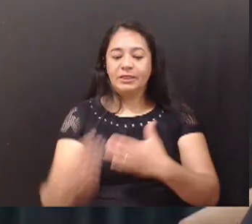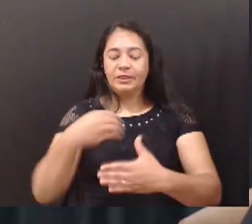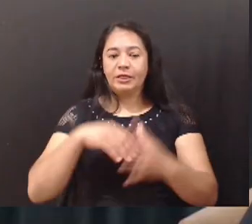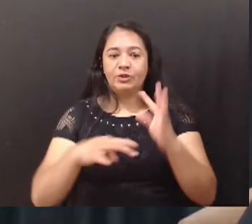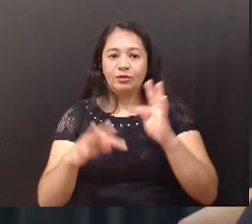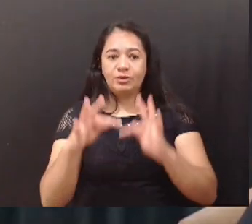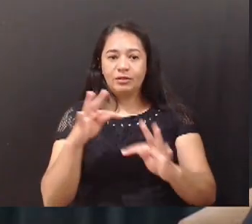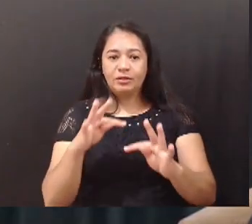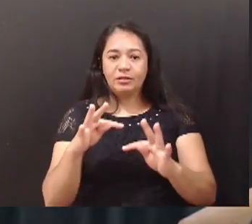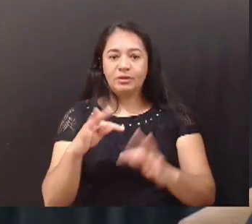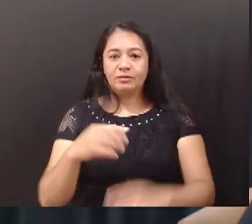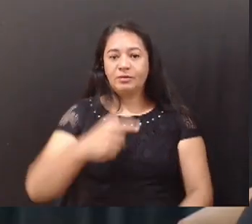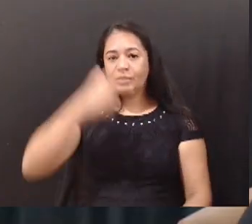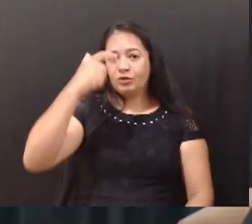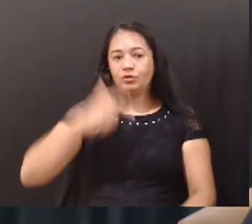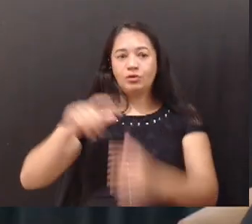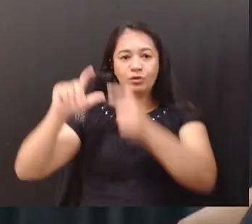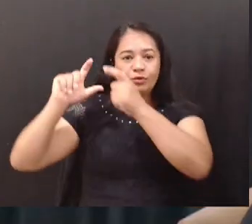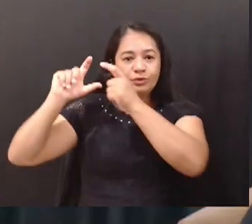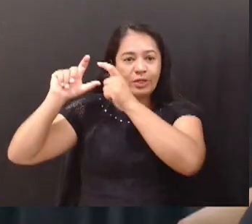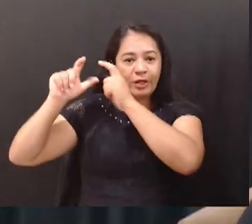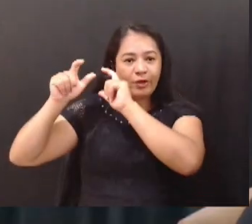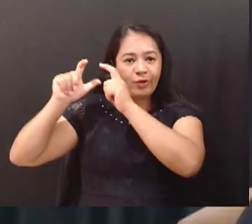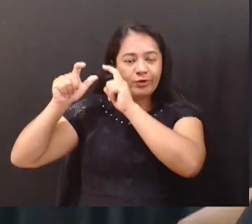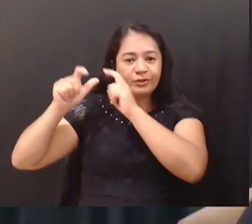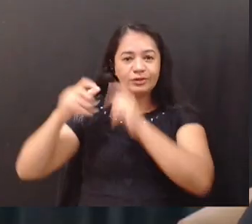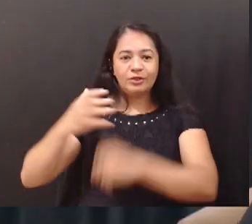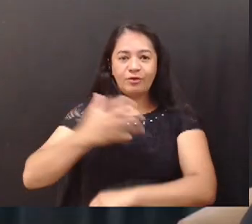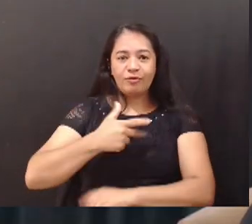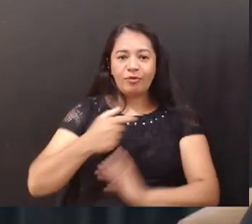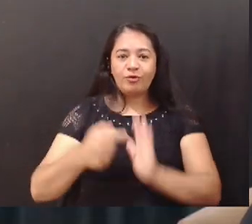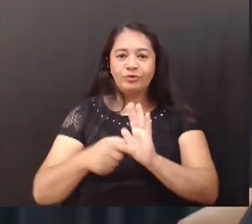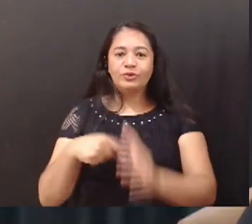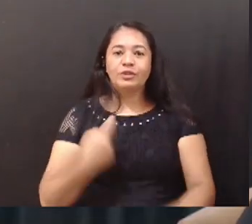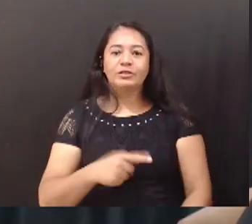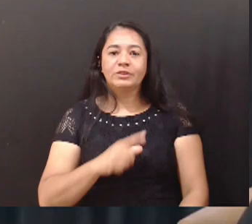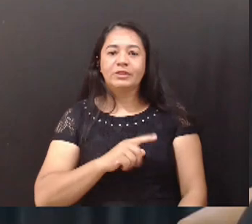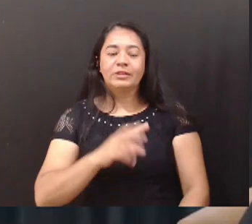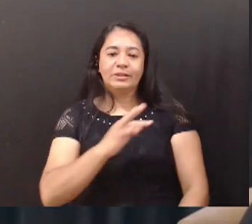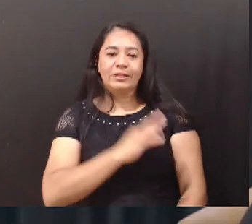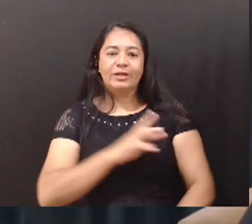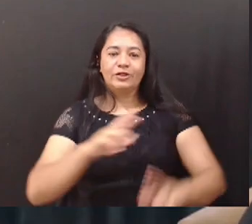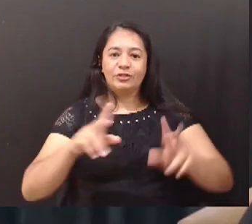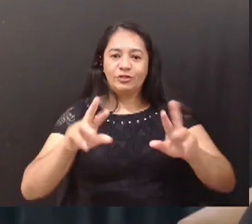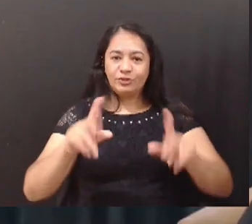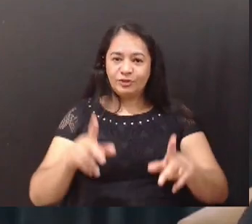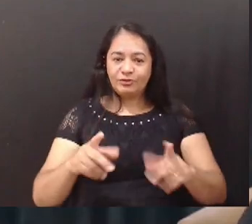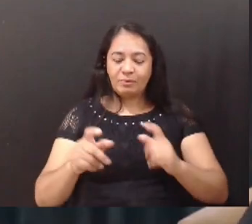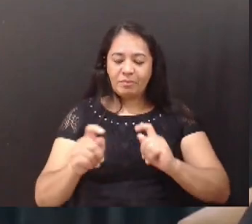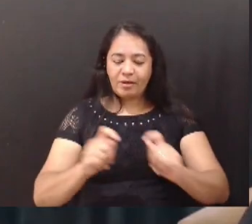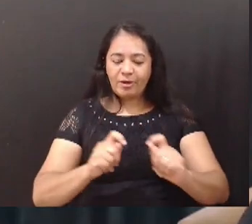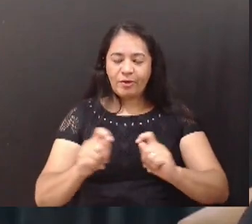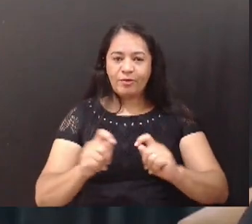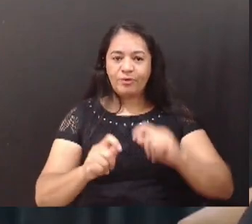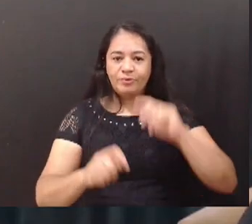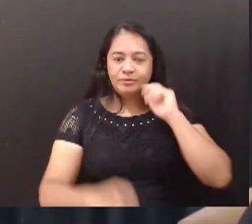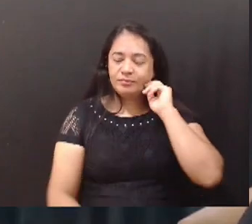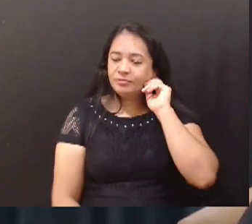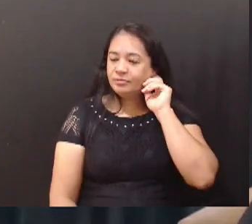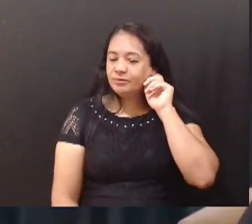cognitivo comportamental, a gente usa muitas técnicas diferentes para fazer essa regulação. Mas vamos lembrar o